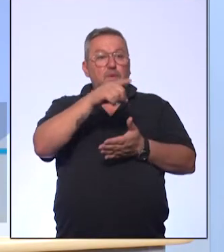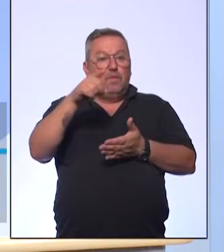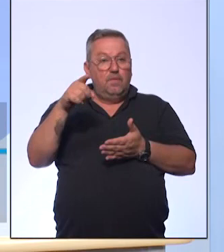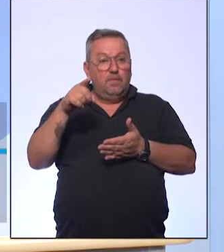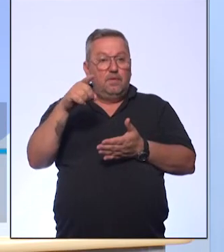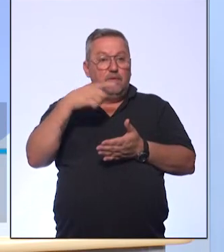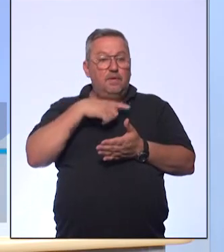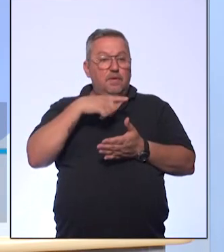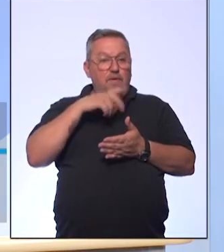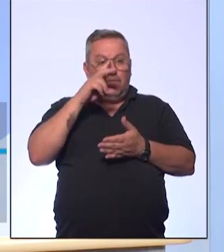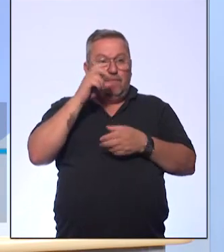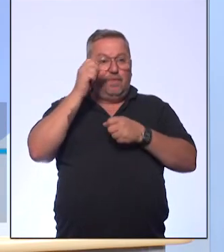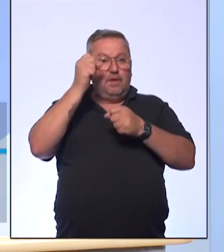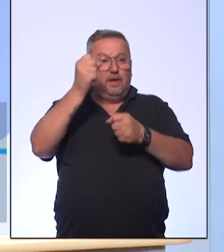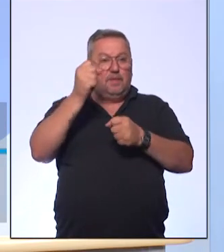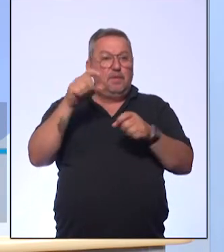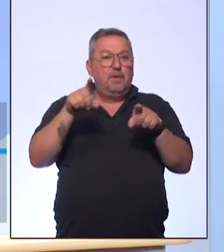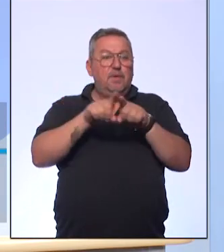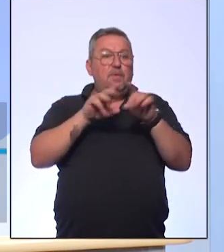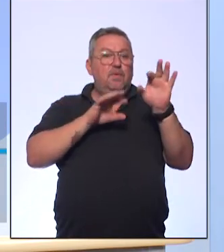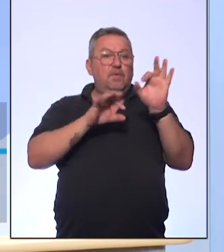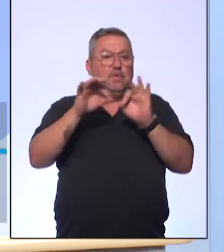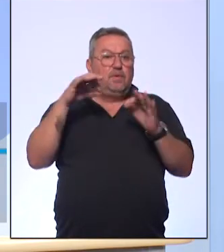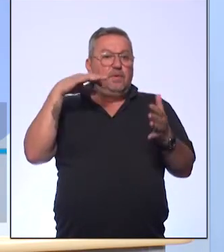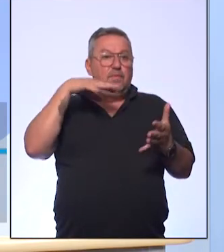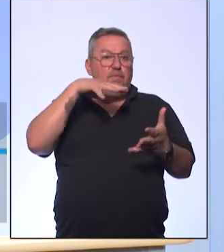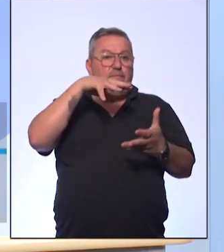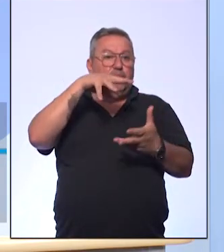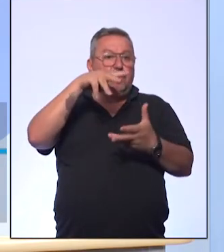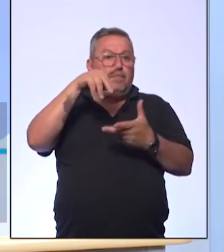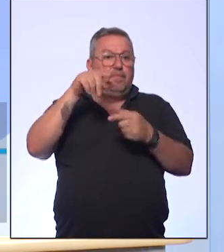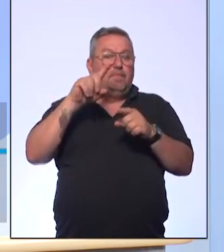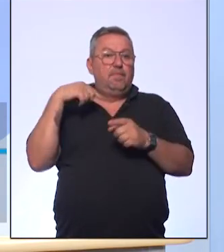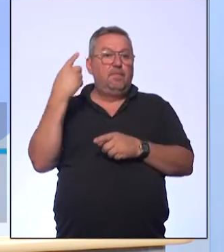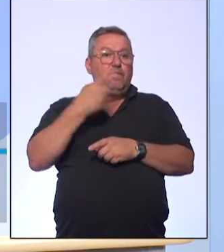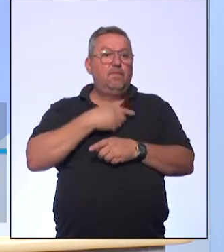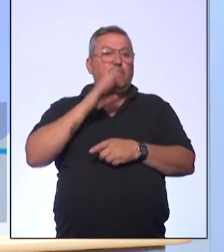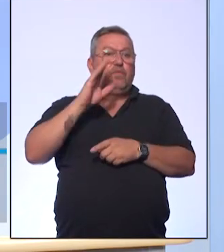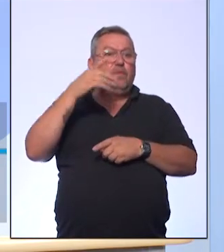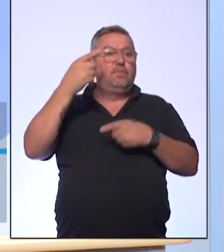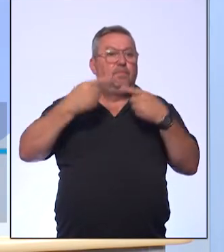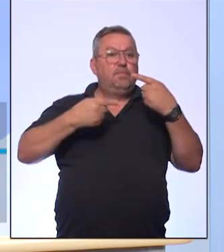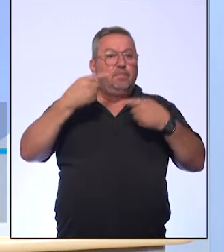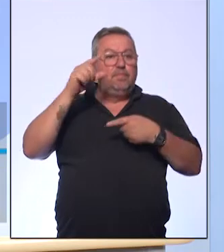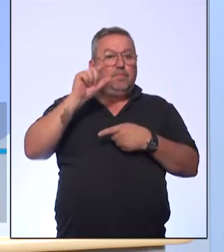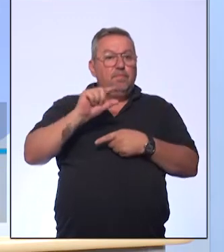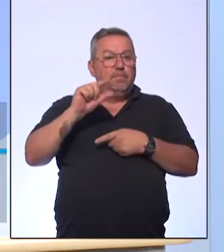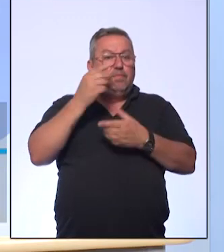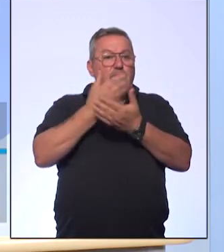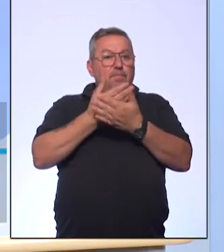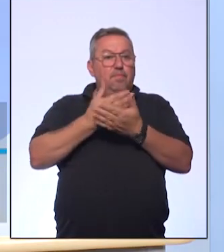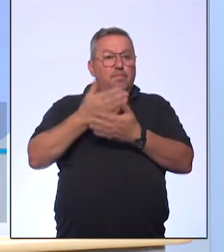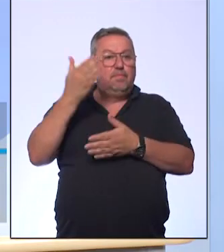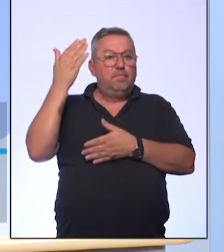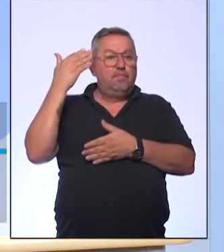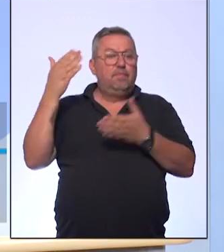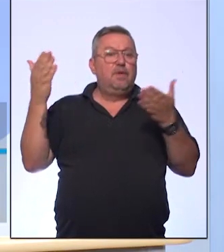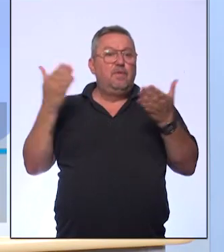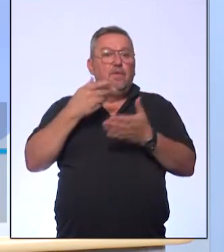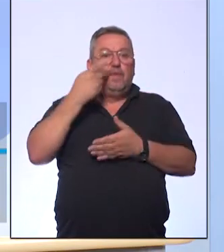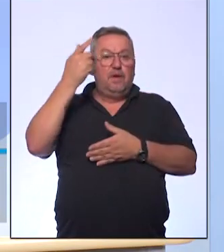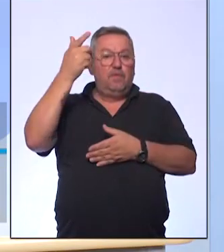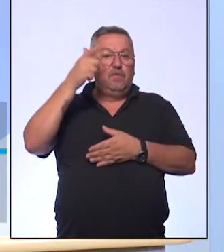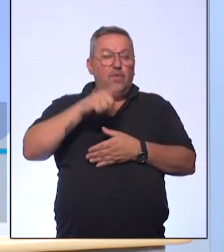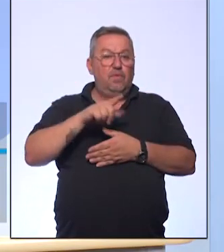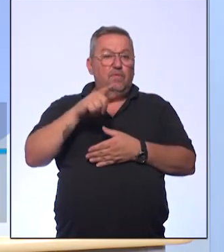esse fortalecimento, né, das organizações mundiais que nós já discutimos um pouquinho em aulas anteriores e vamos falar